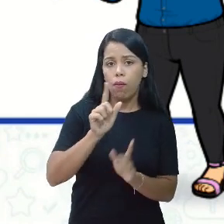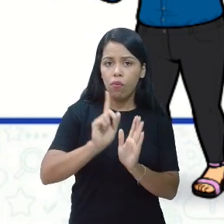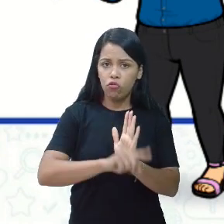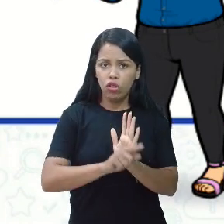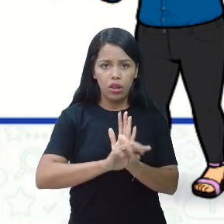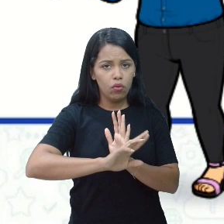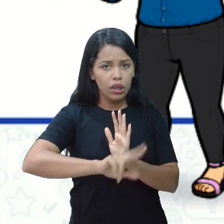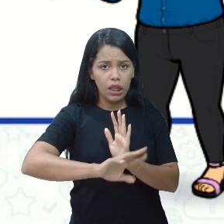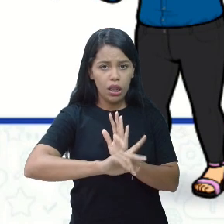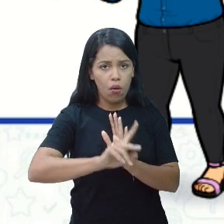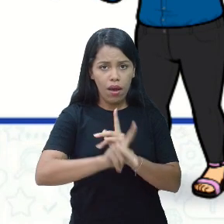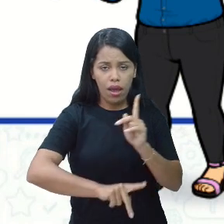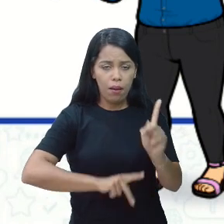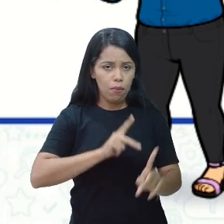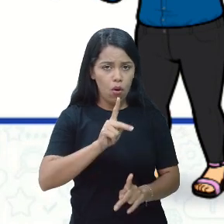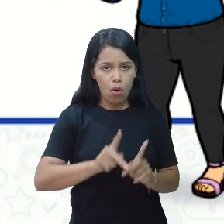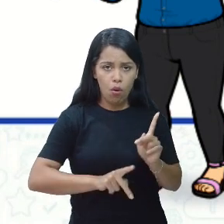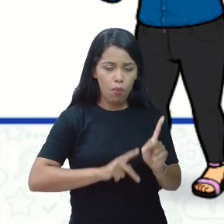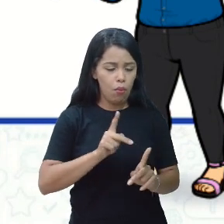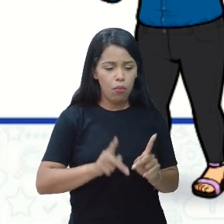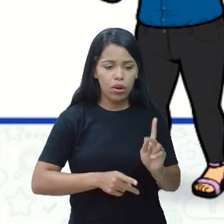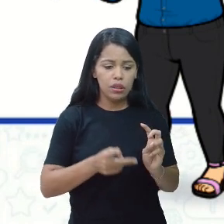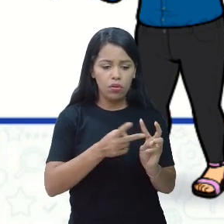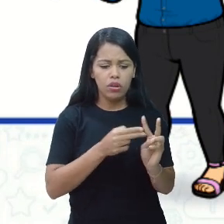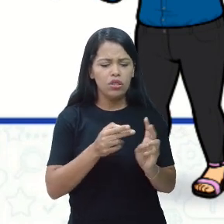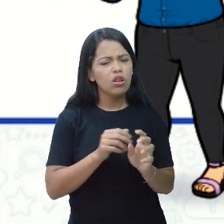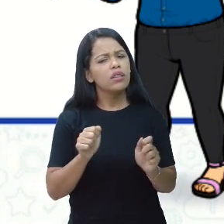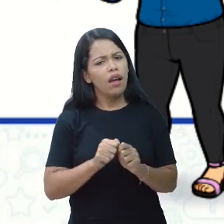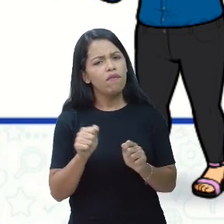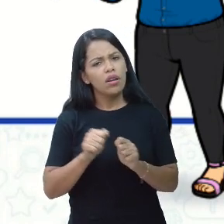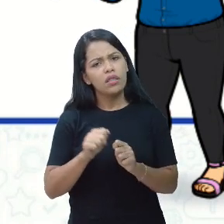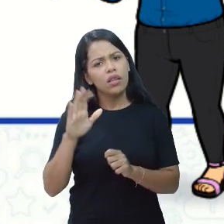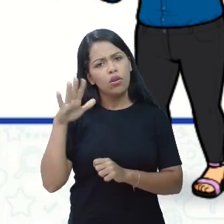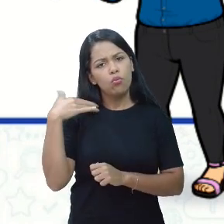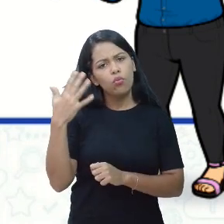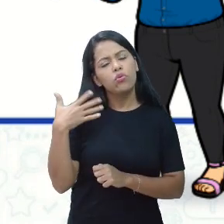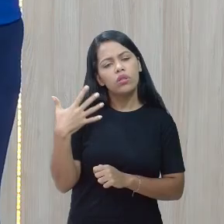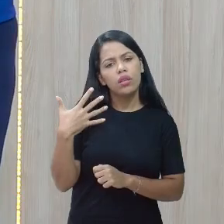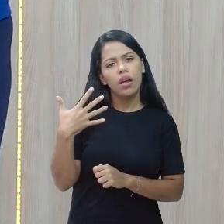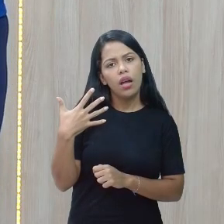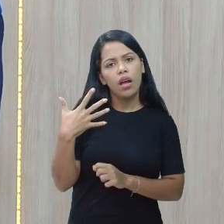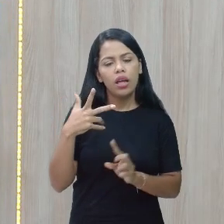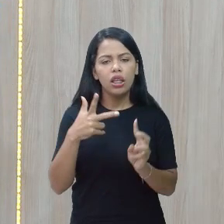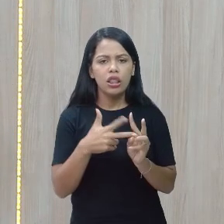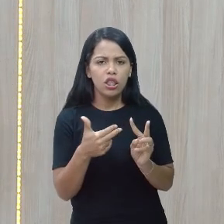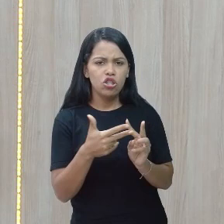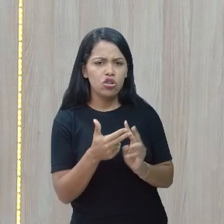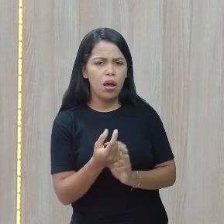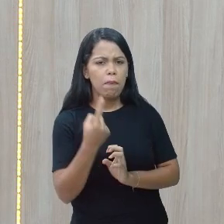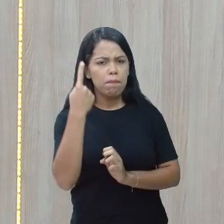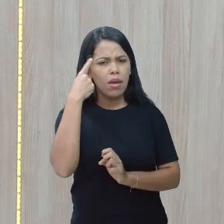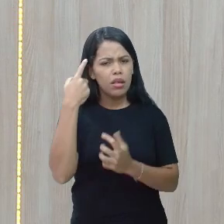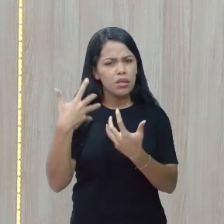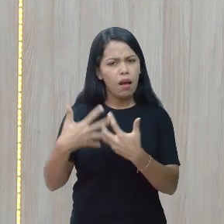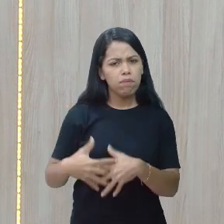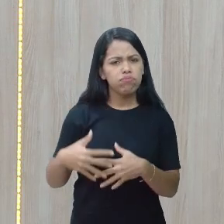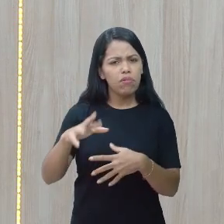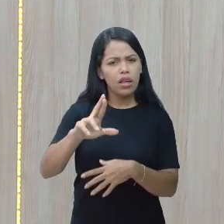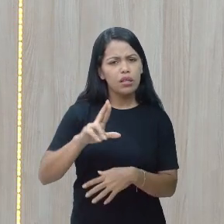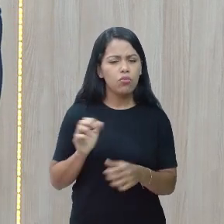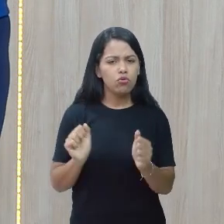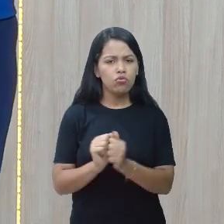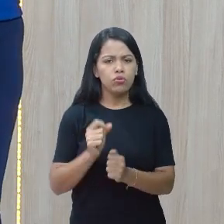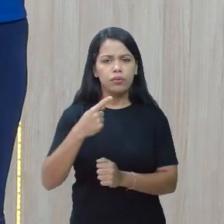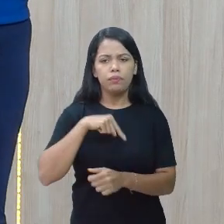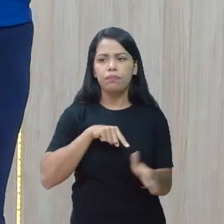fazendo música indígena? O que vocês acham? Pensem e respondam aí, participem aí com a gente.